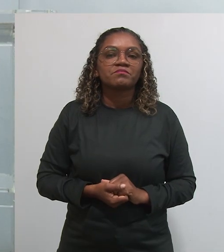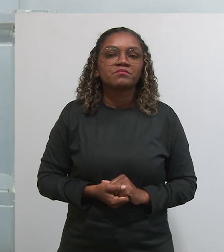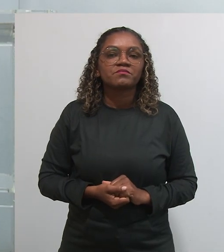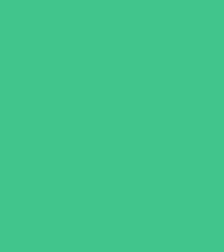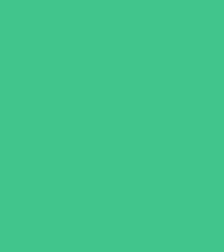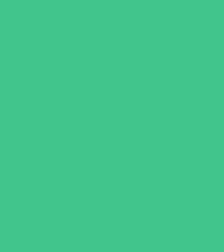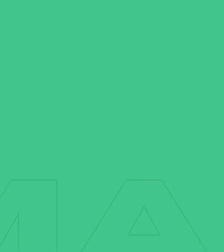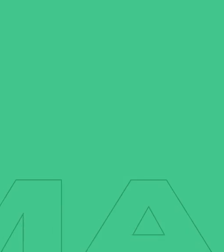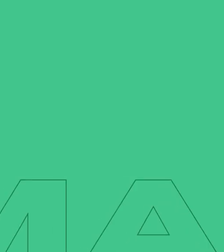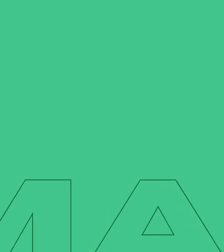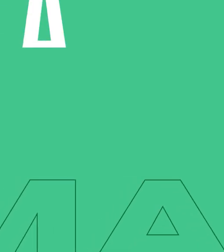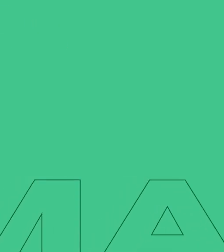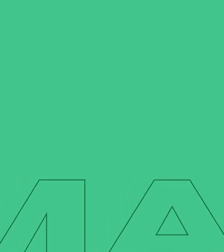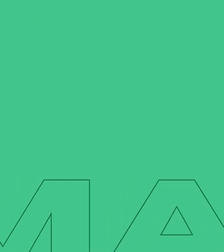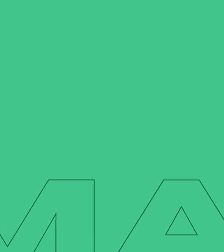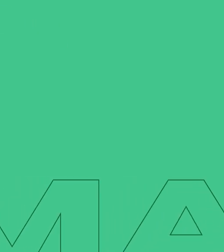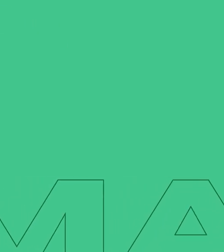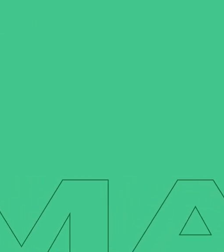momento.